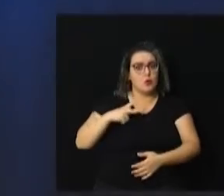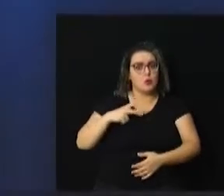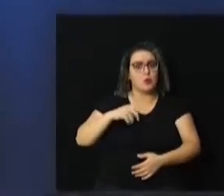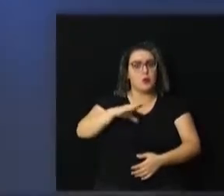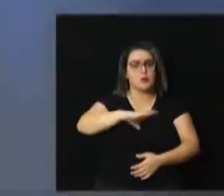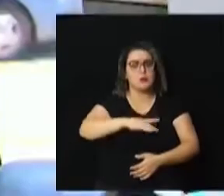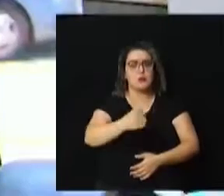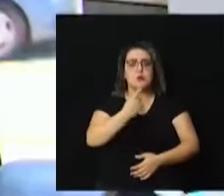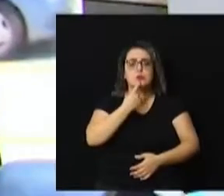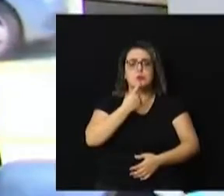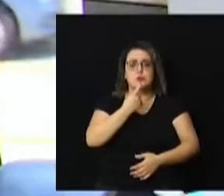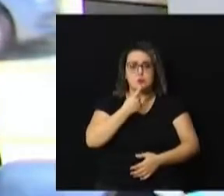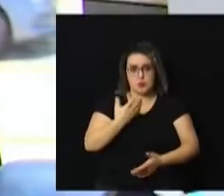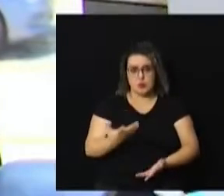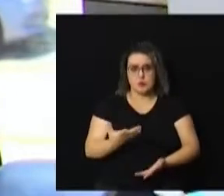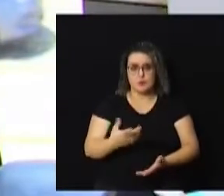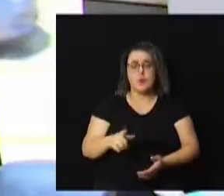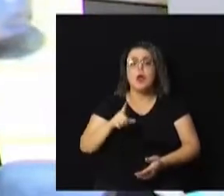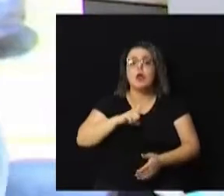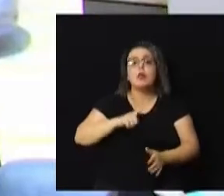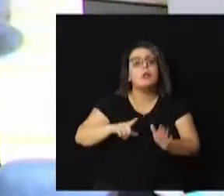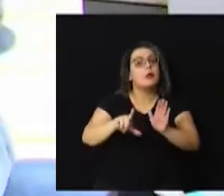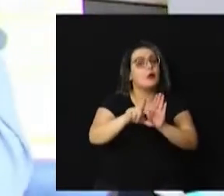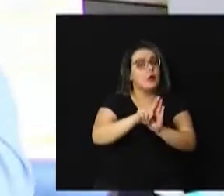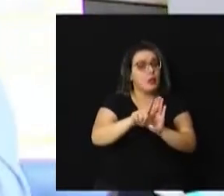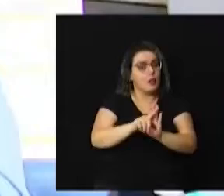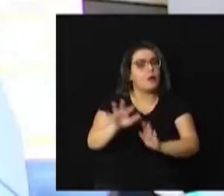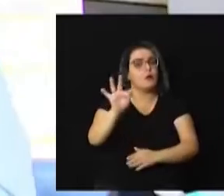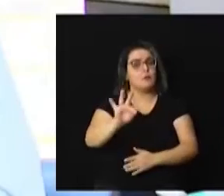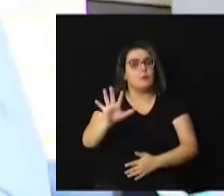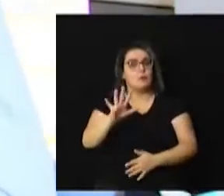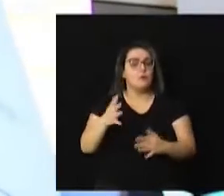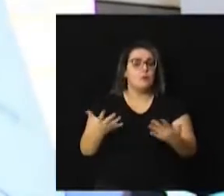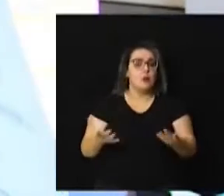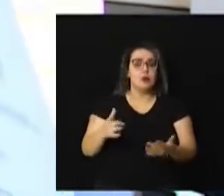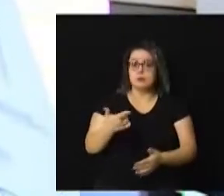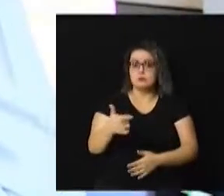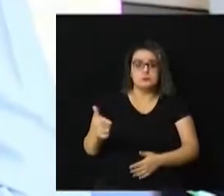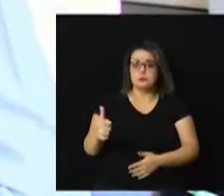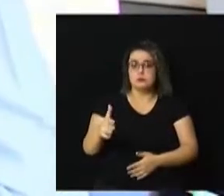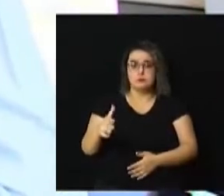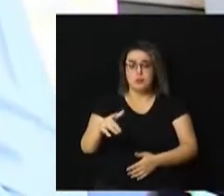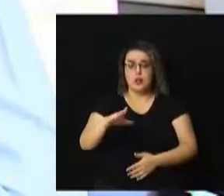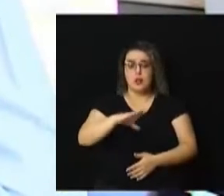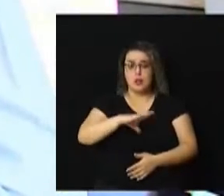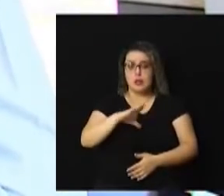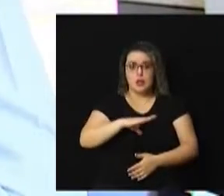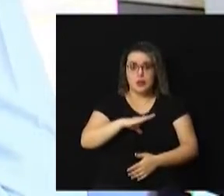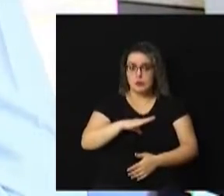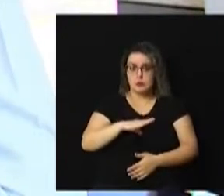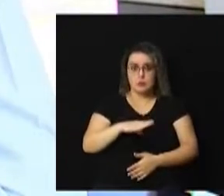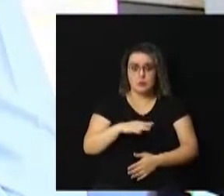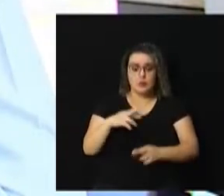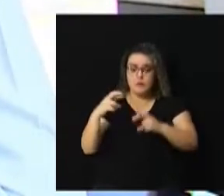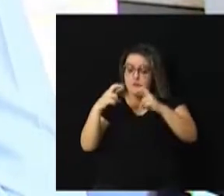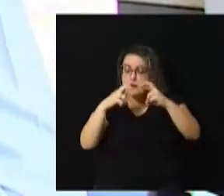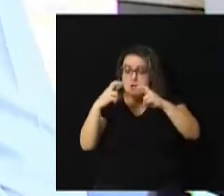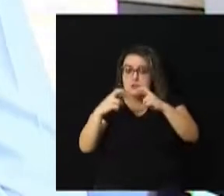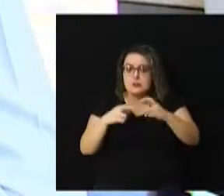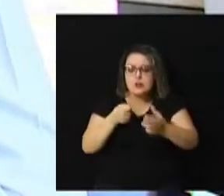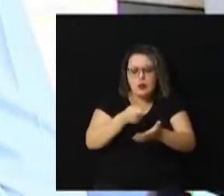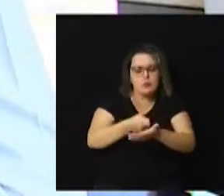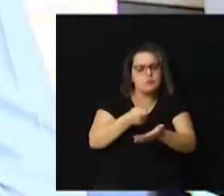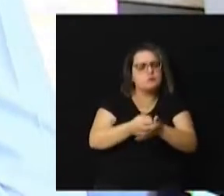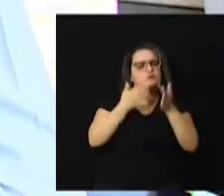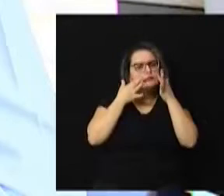em Campinas. Existe a lei federal, mas no município não existe nenhum órgão que fiscalize, que